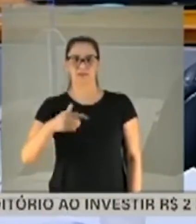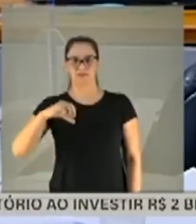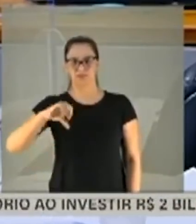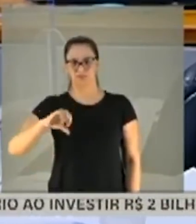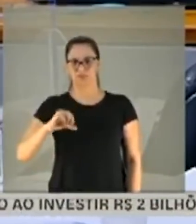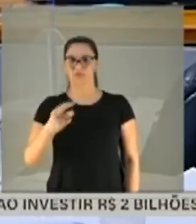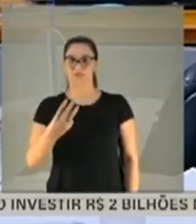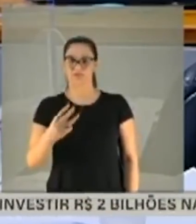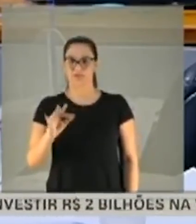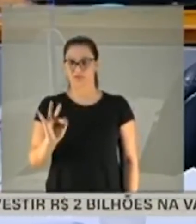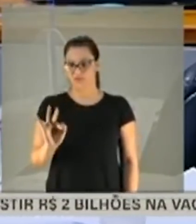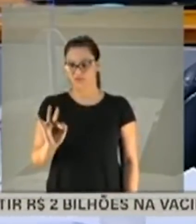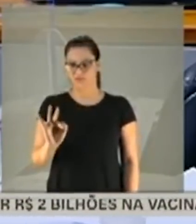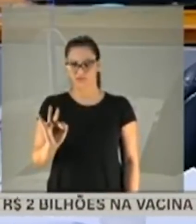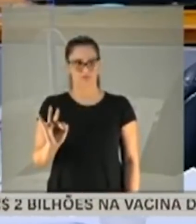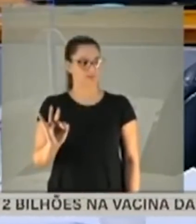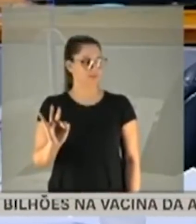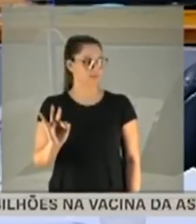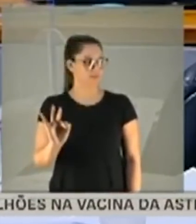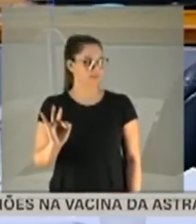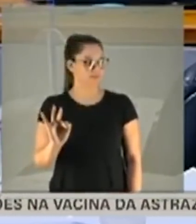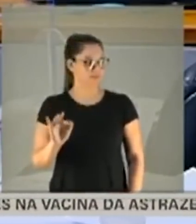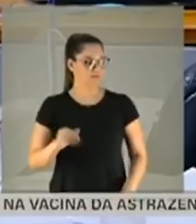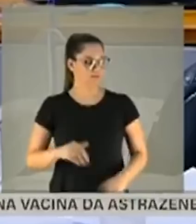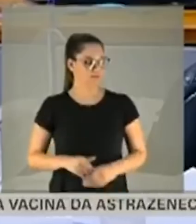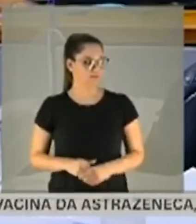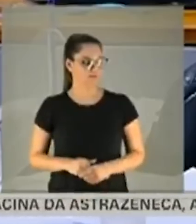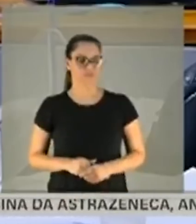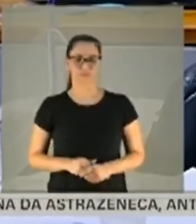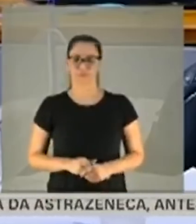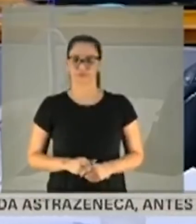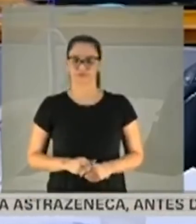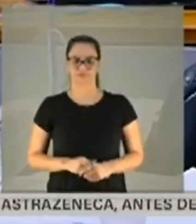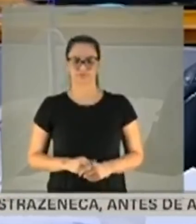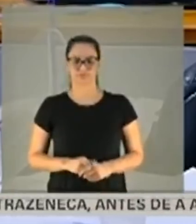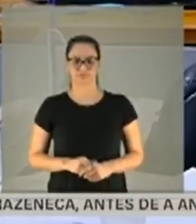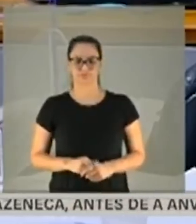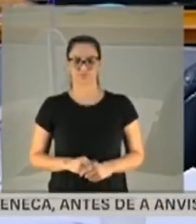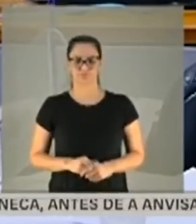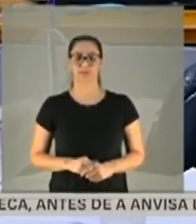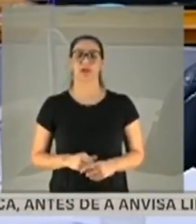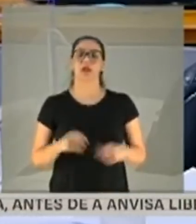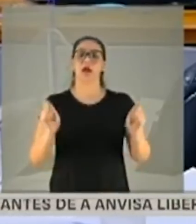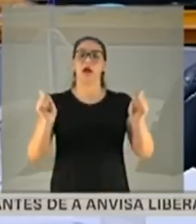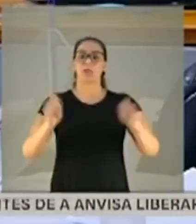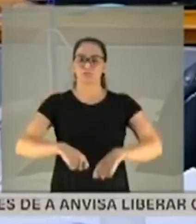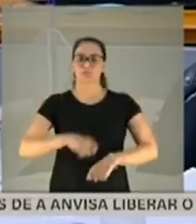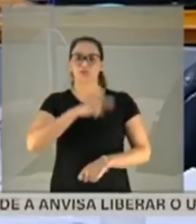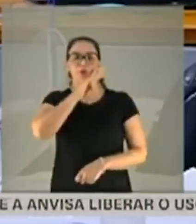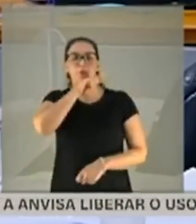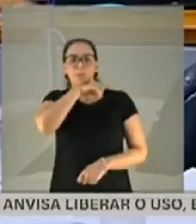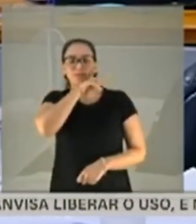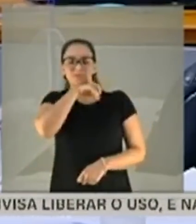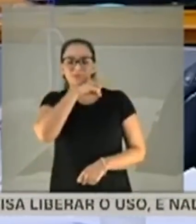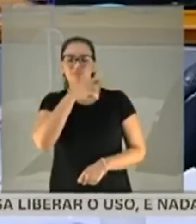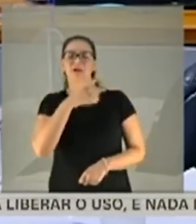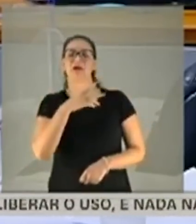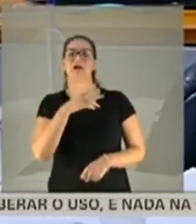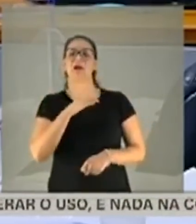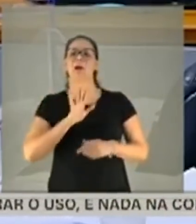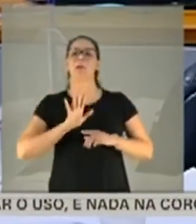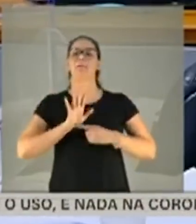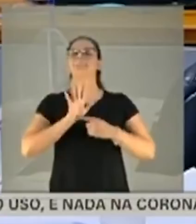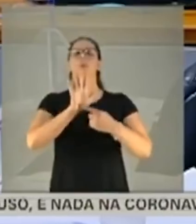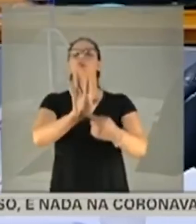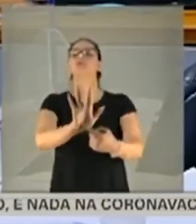hek293 efe é o Thermo Fisher seria possível o Butantã disponibilizar